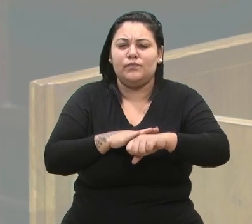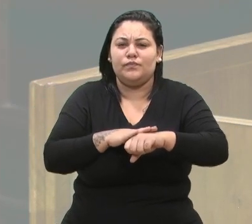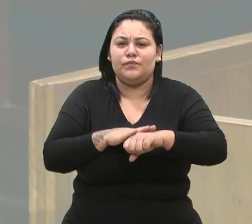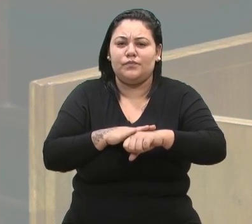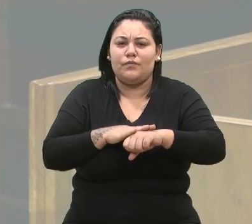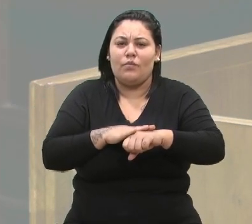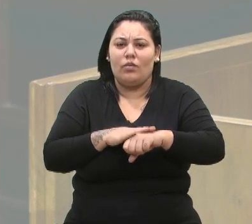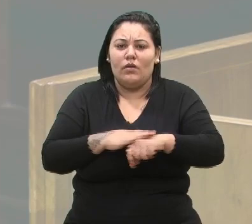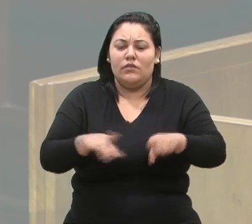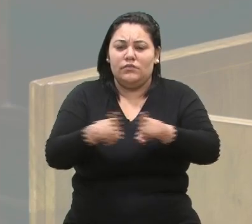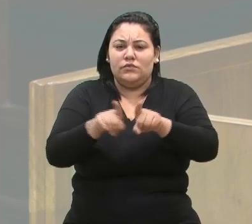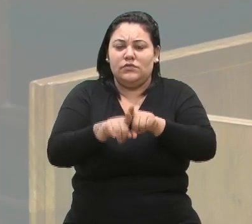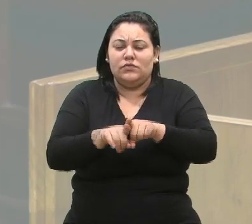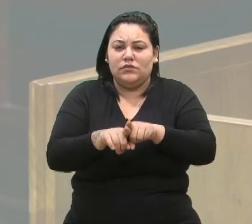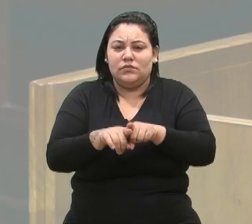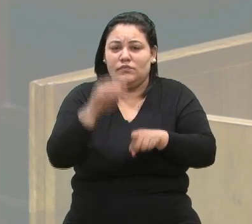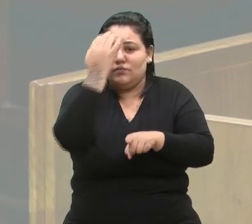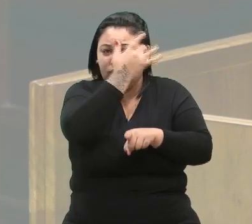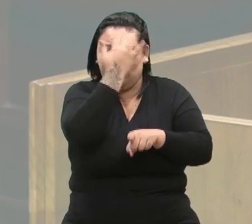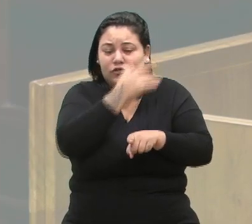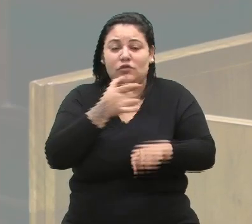inclusive, o prefeito deve ter ido ontem lá